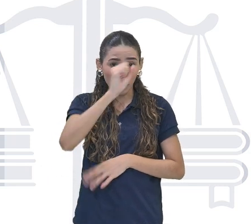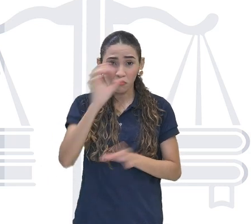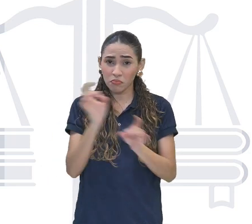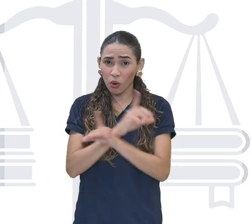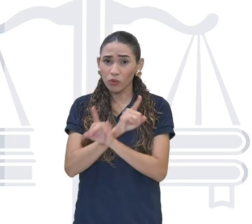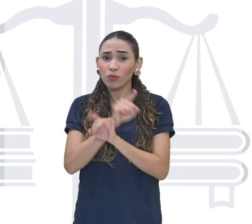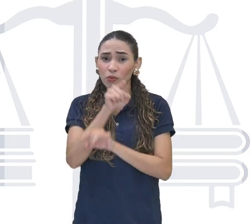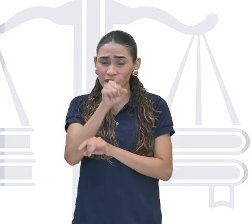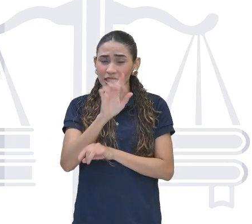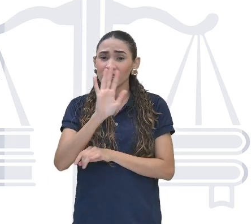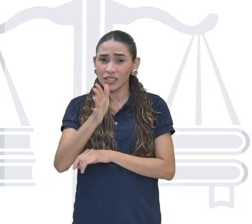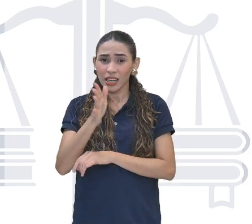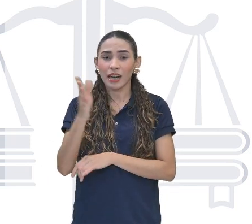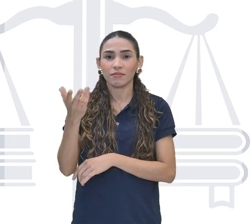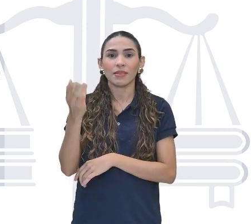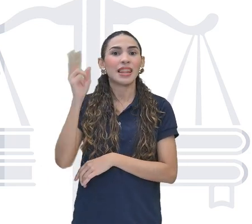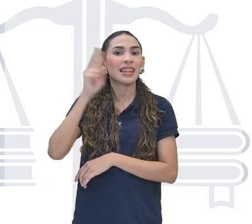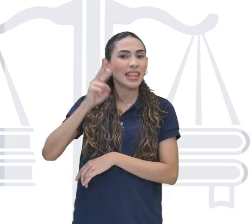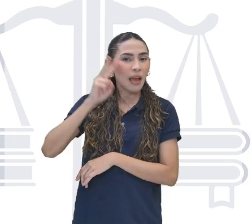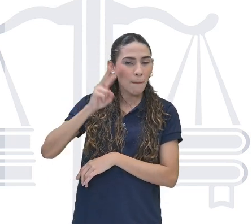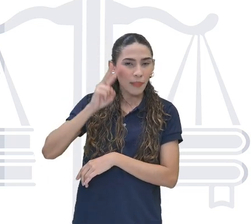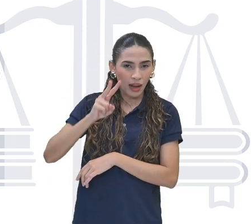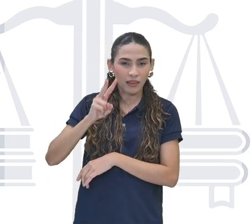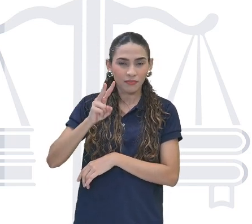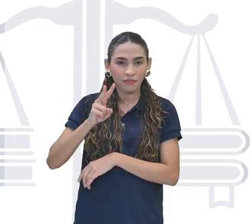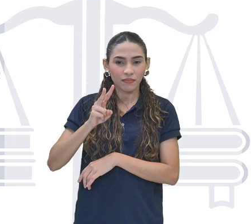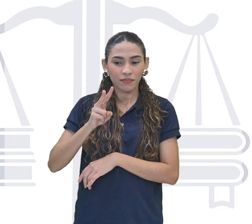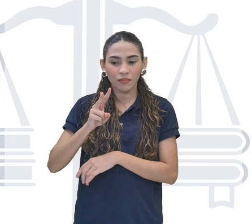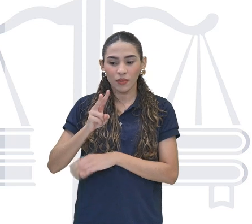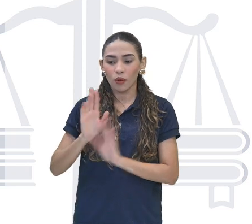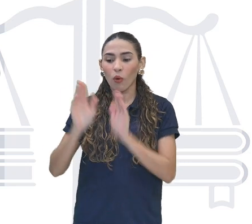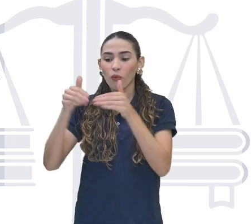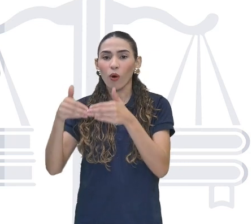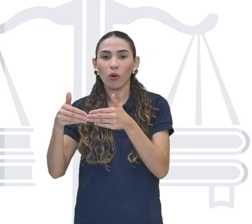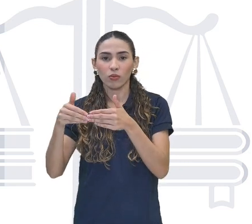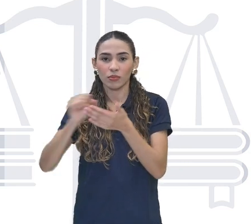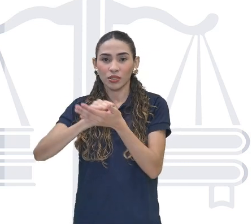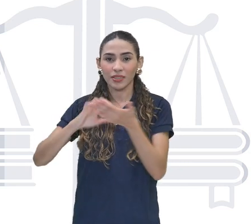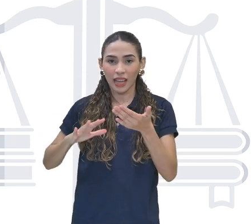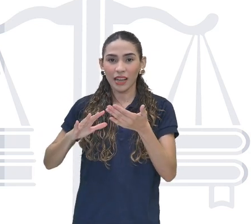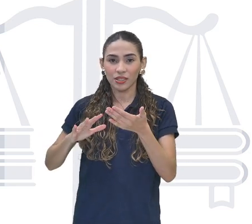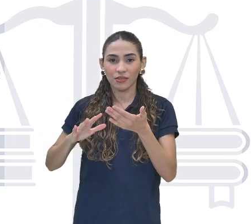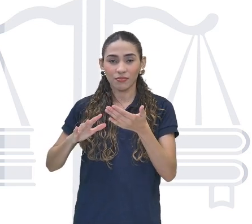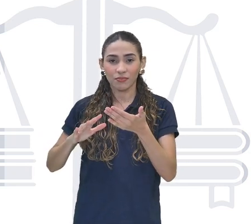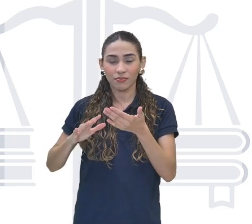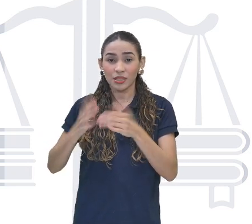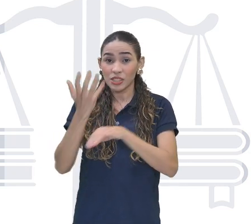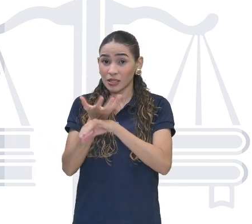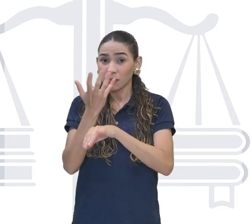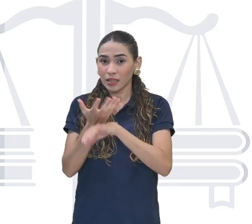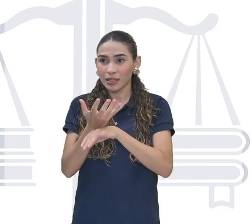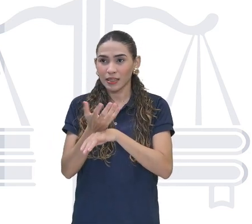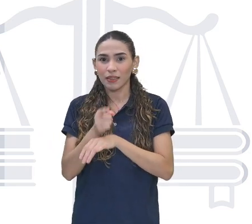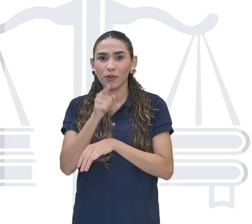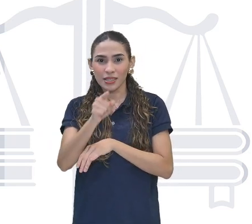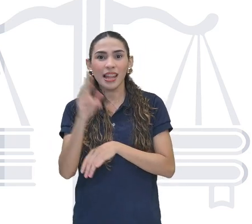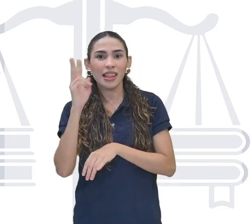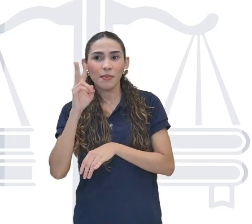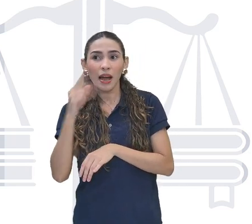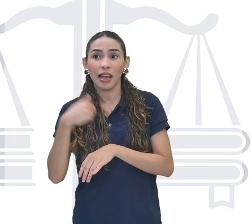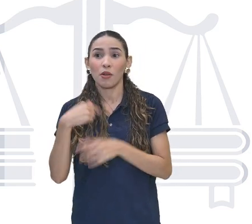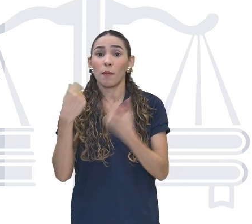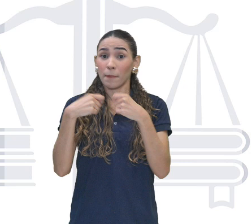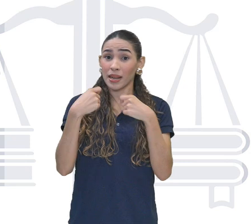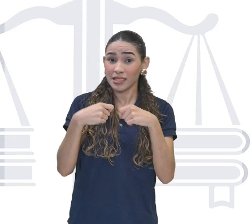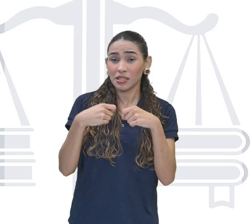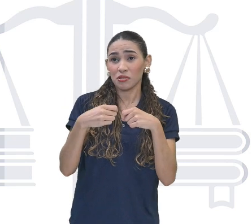resgatar parte da sua memória relacionado àquele conteúdo, àquela tarefa. Aí você relembra assim, não, eu vou precisar